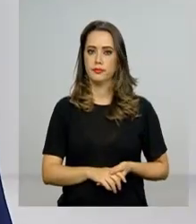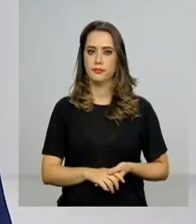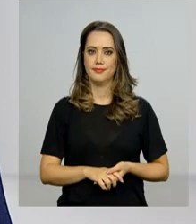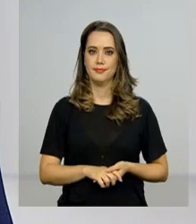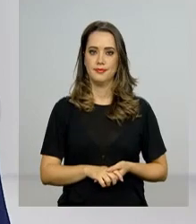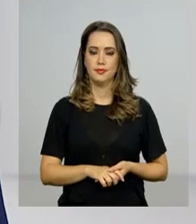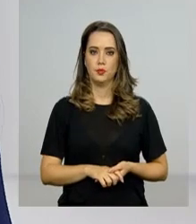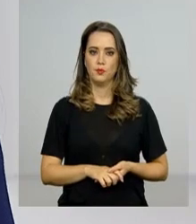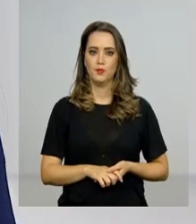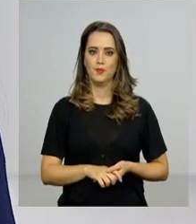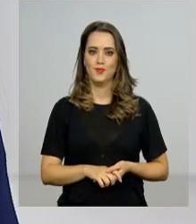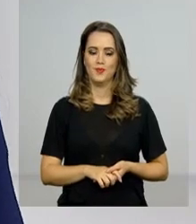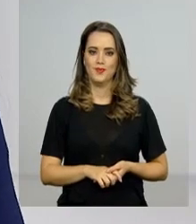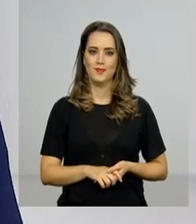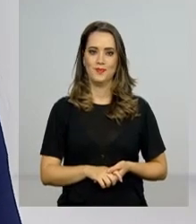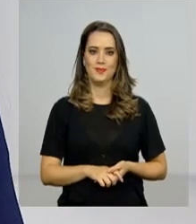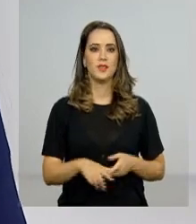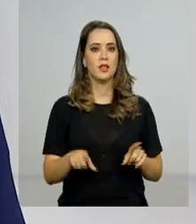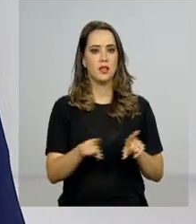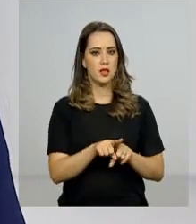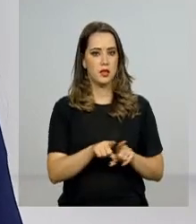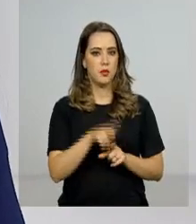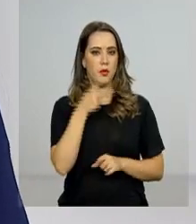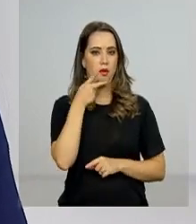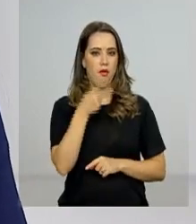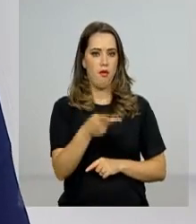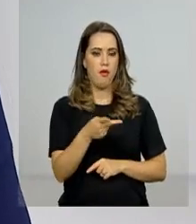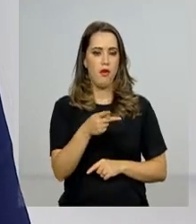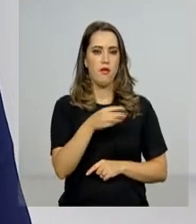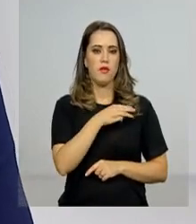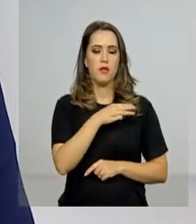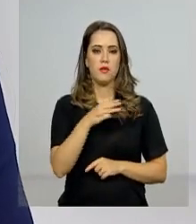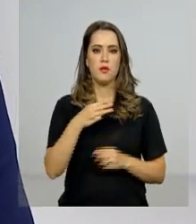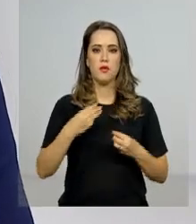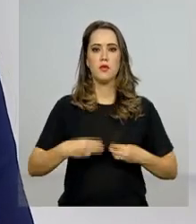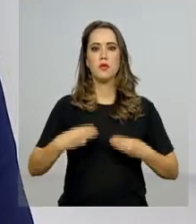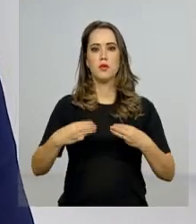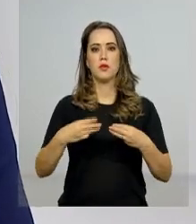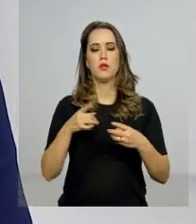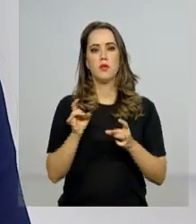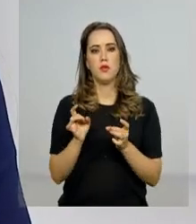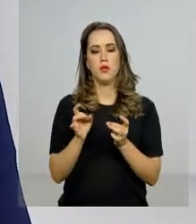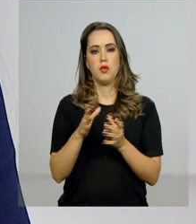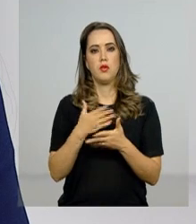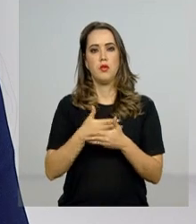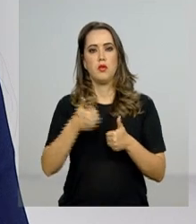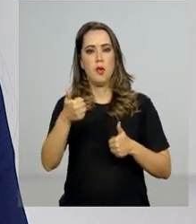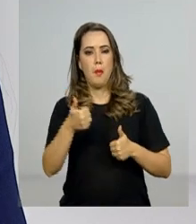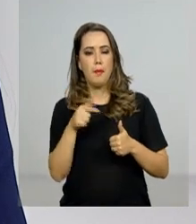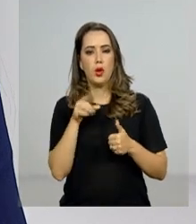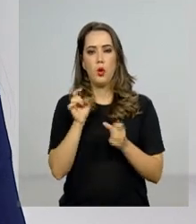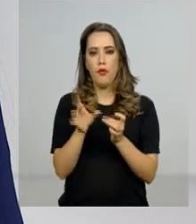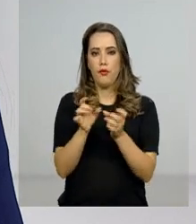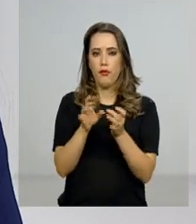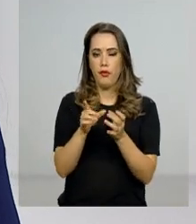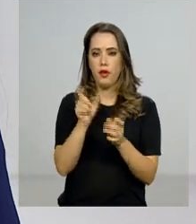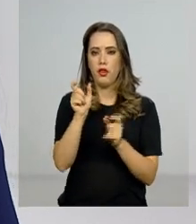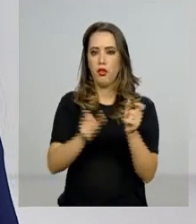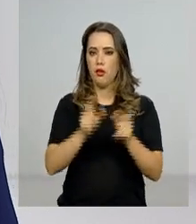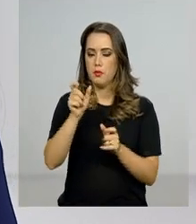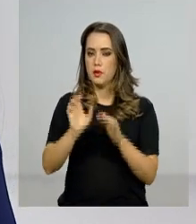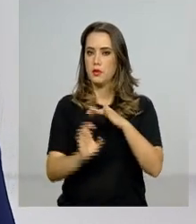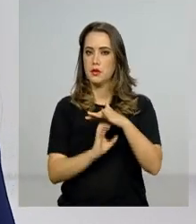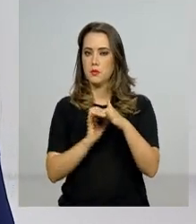e também a repórter pablo mundim o ministro ronaldo fonseca falou sobre as vantagens do leilão